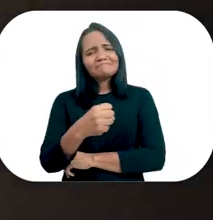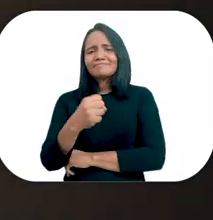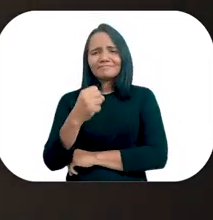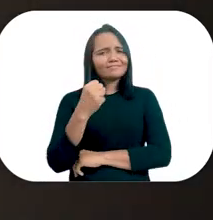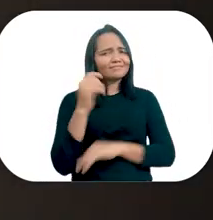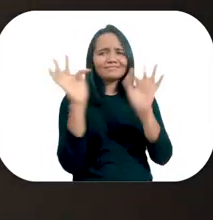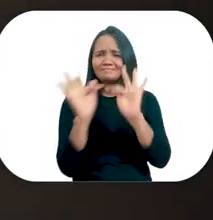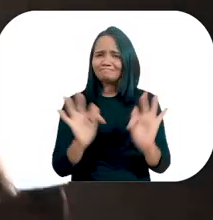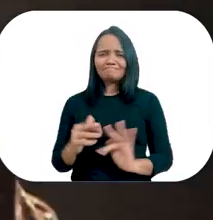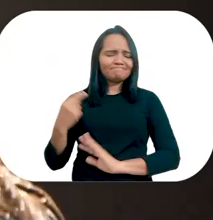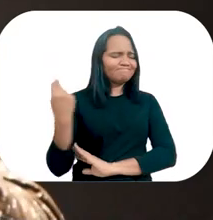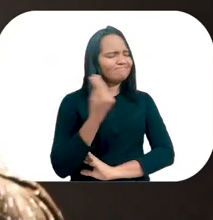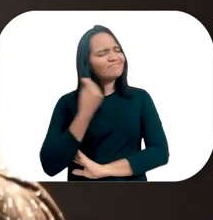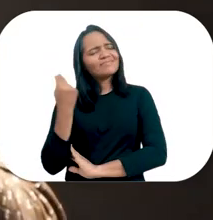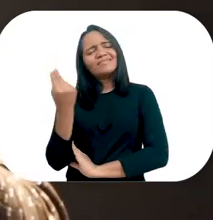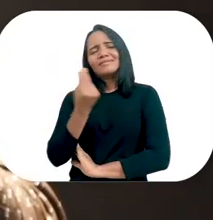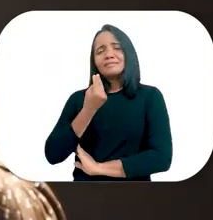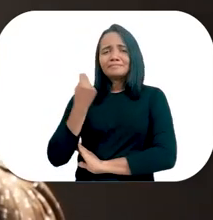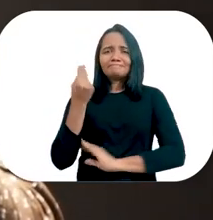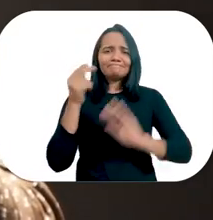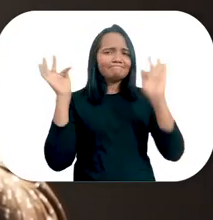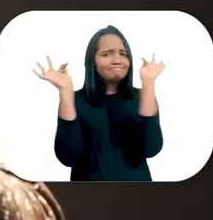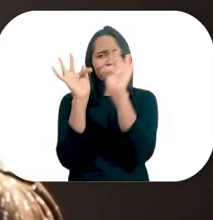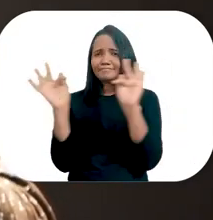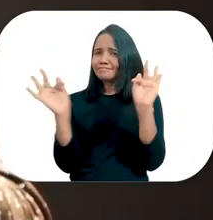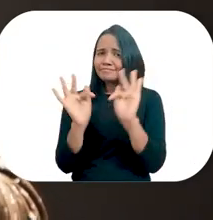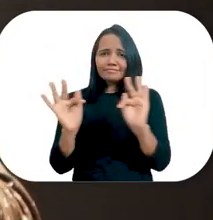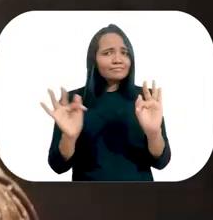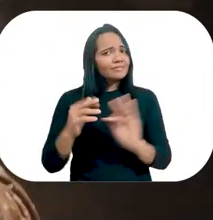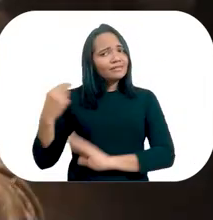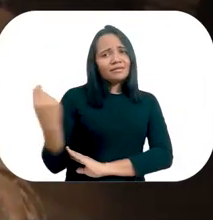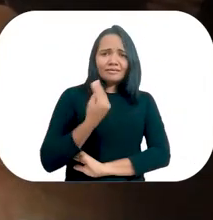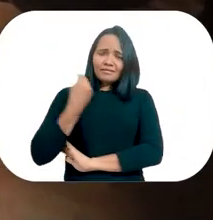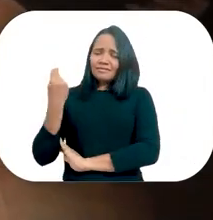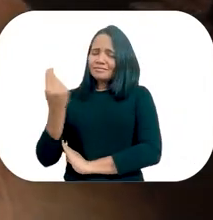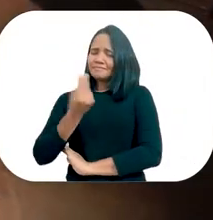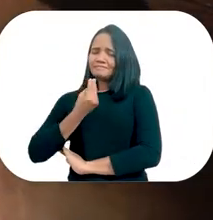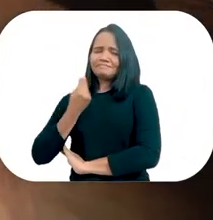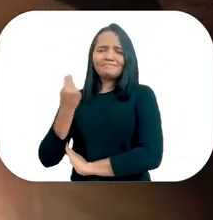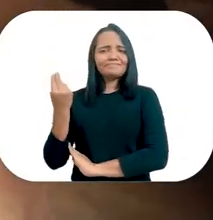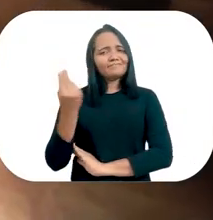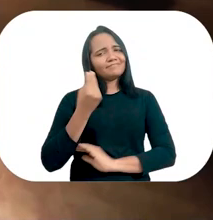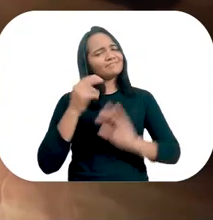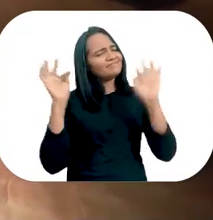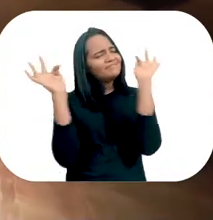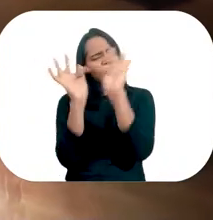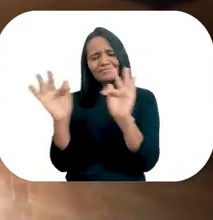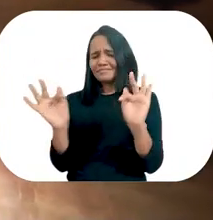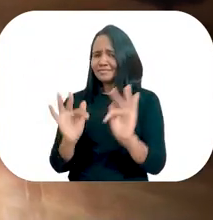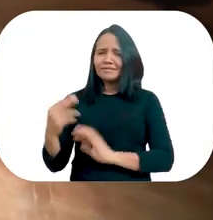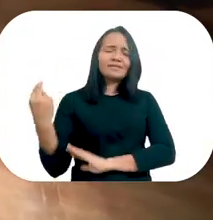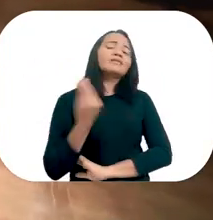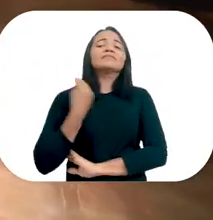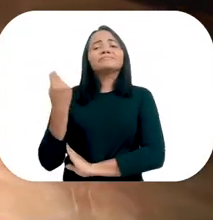ser feliz, não dá pra ser feliz, não dá pra ser feliz, não dá pra